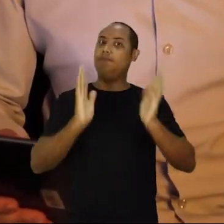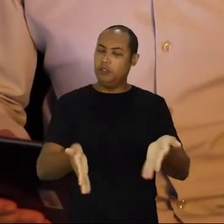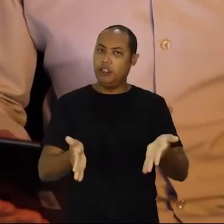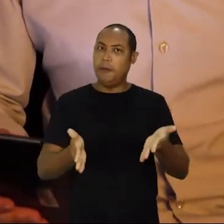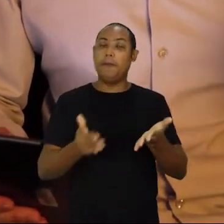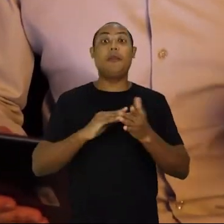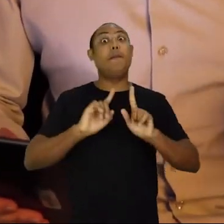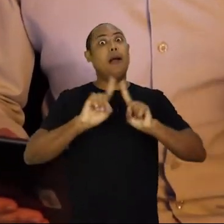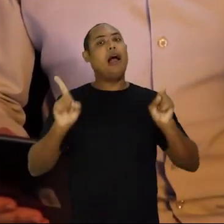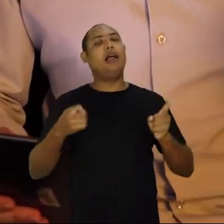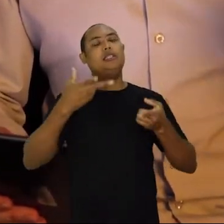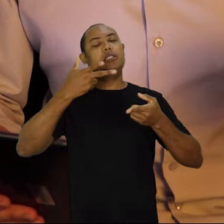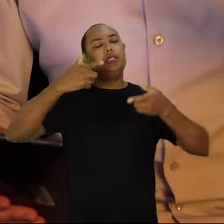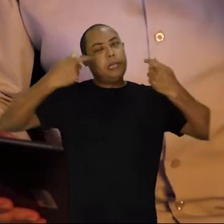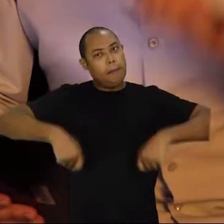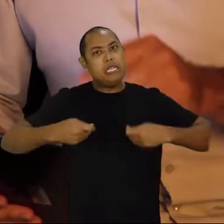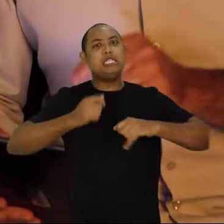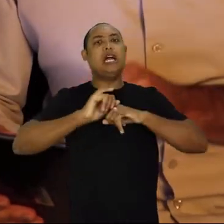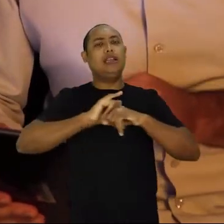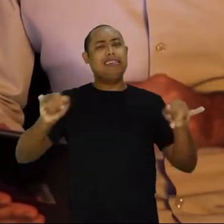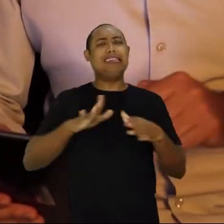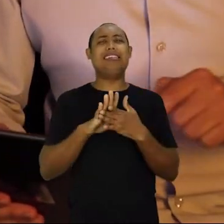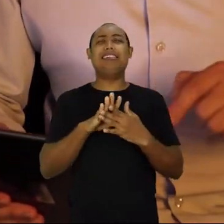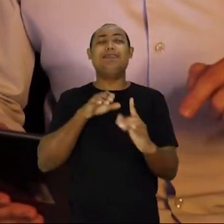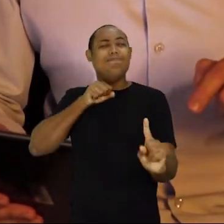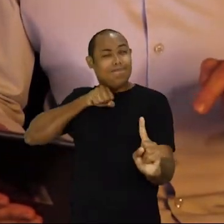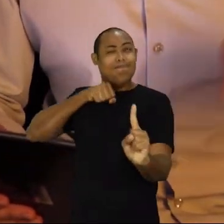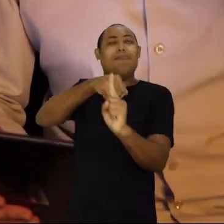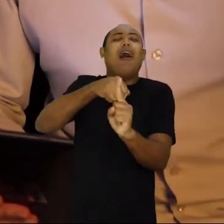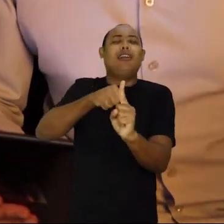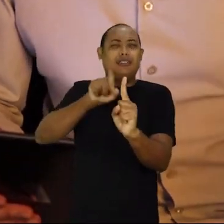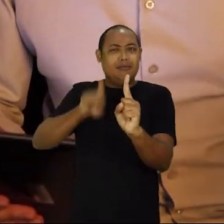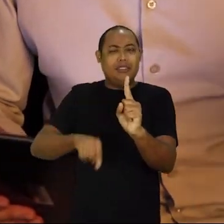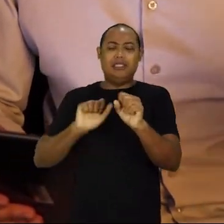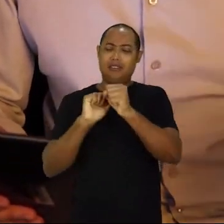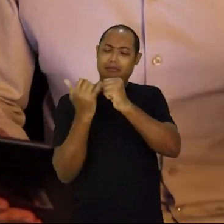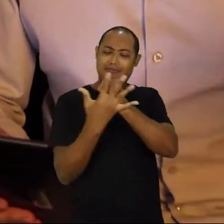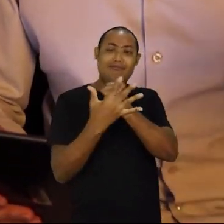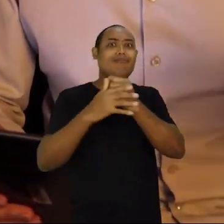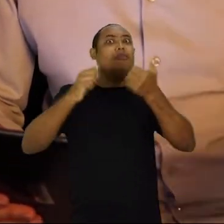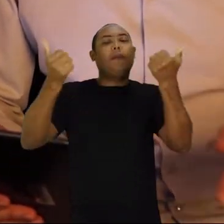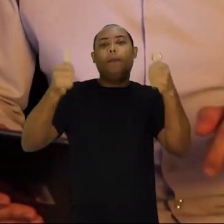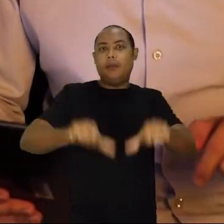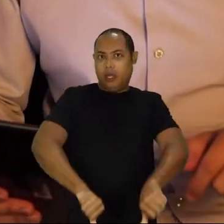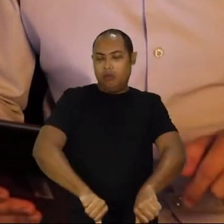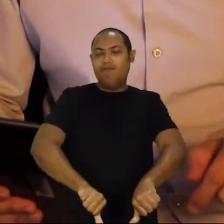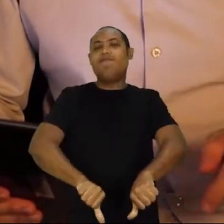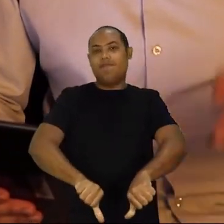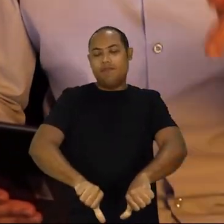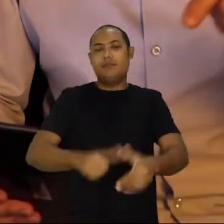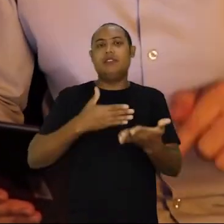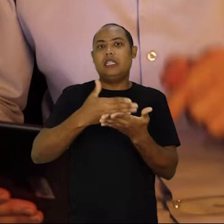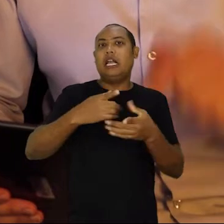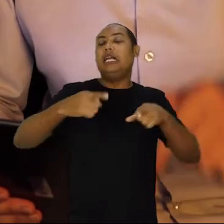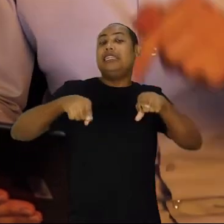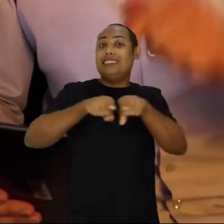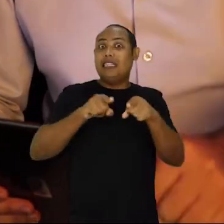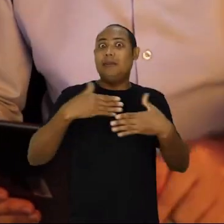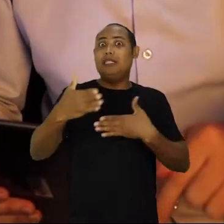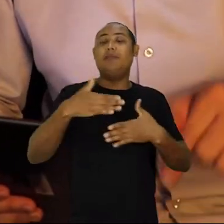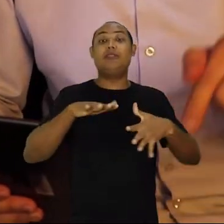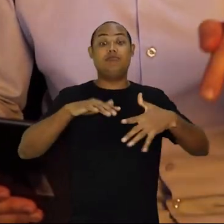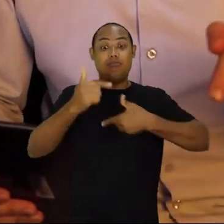já há alguns anos, mas é preciso dizer da violência desses cortes no período da pandemia e o quanto